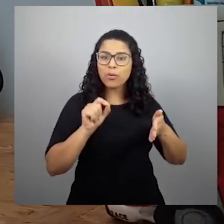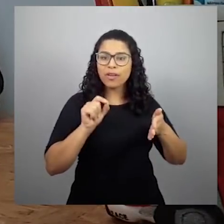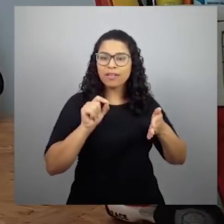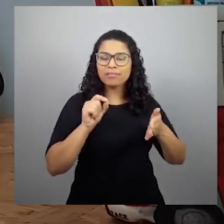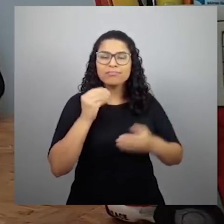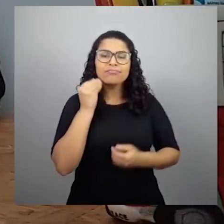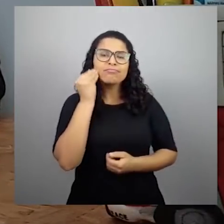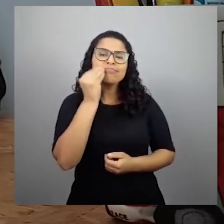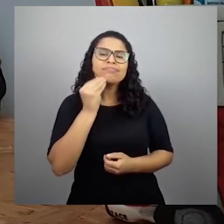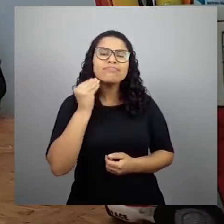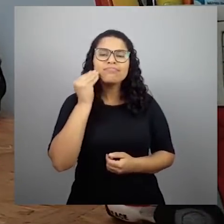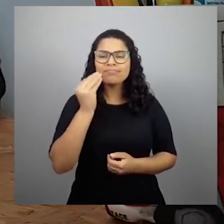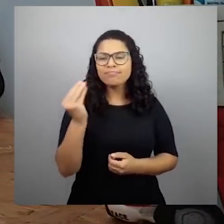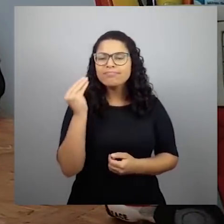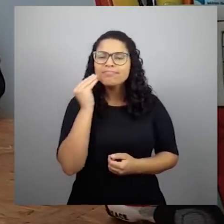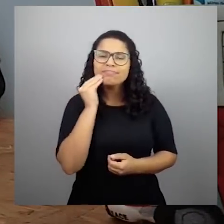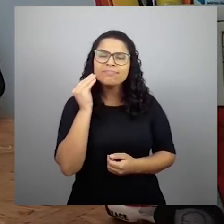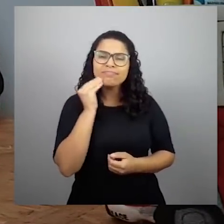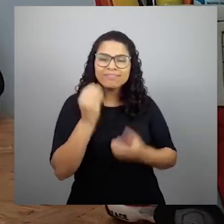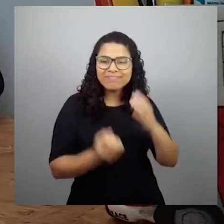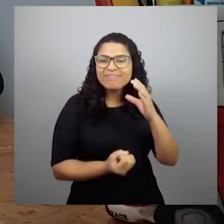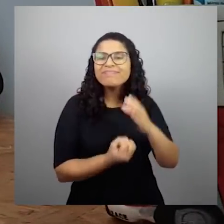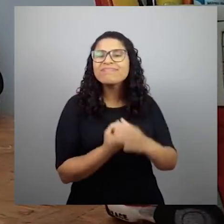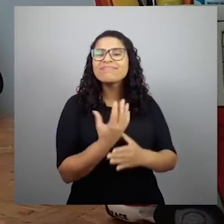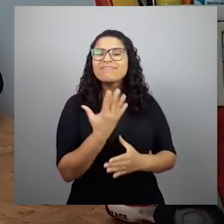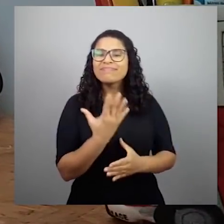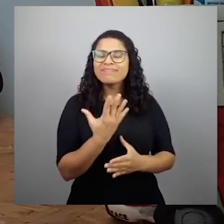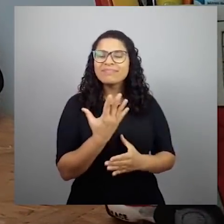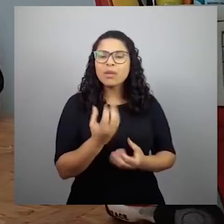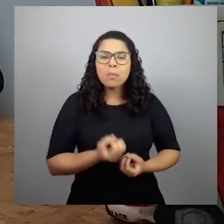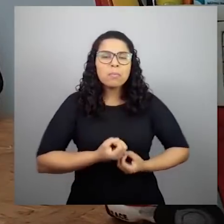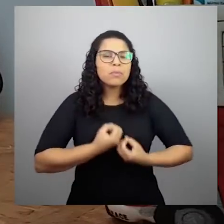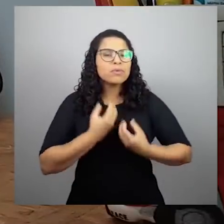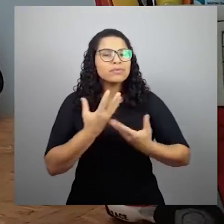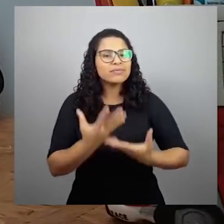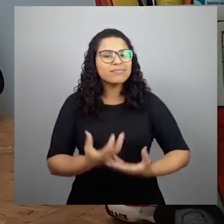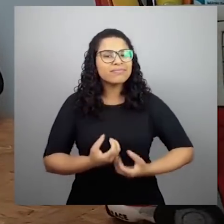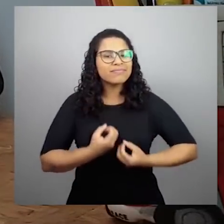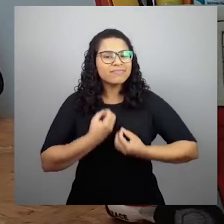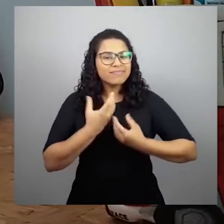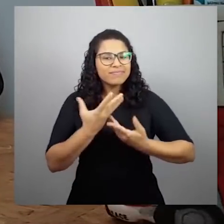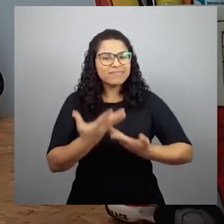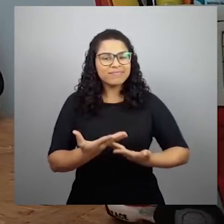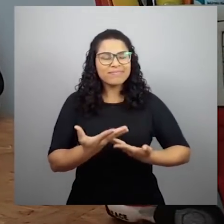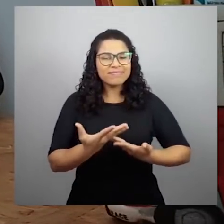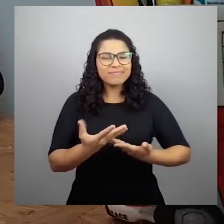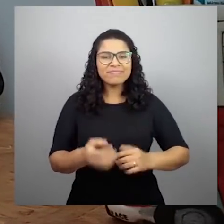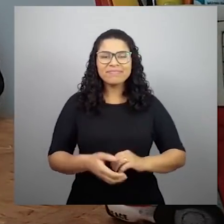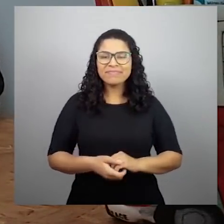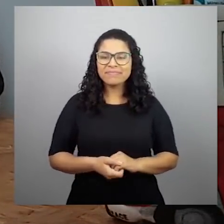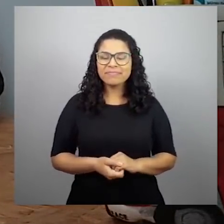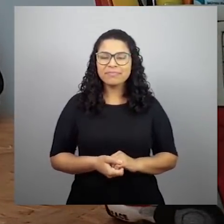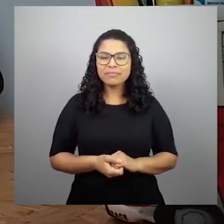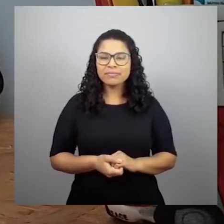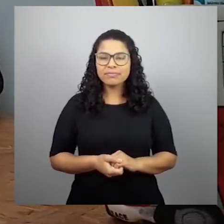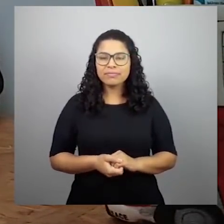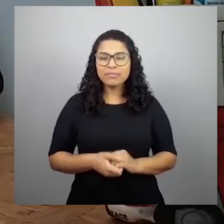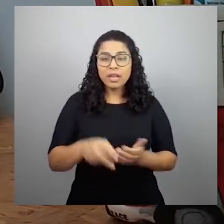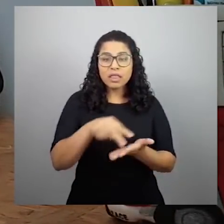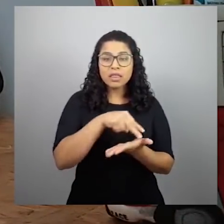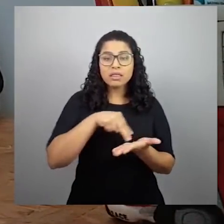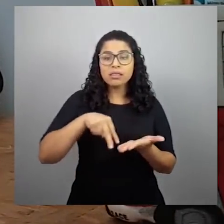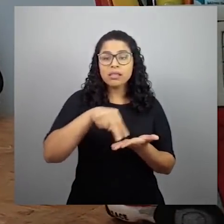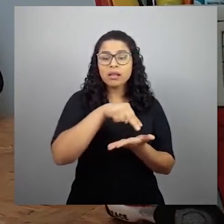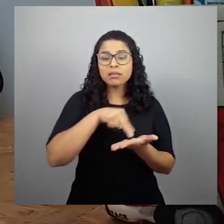nossa experimentação, a nossa criação, a poesia. A gente está tocando um pouquinho naquilo que se chama de